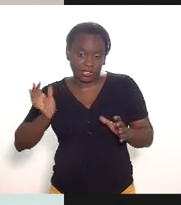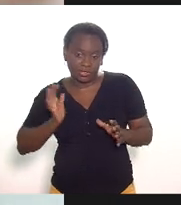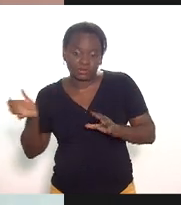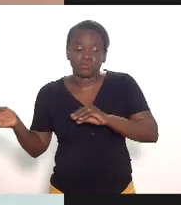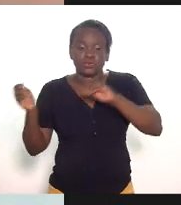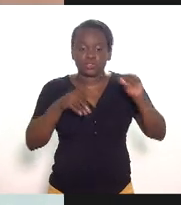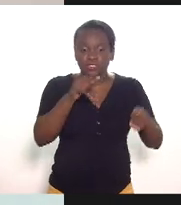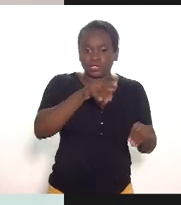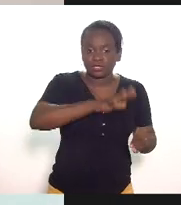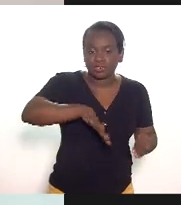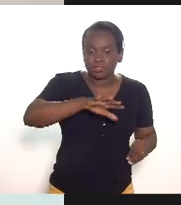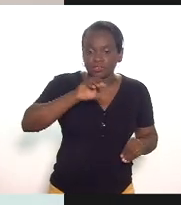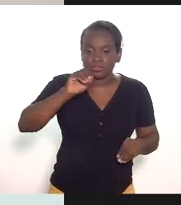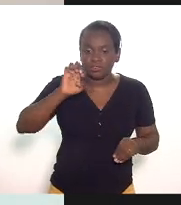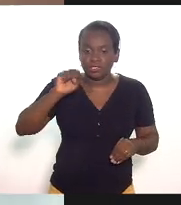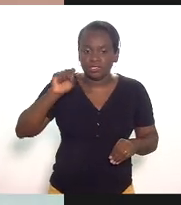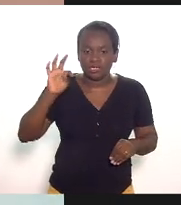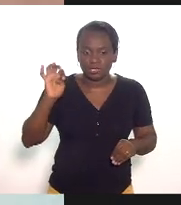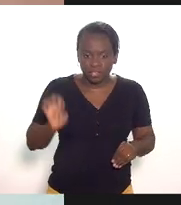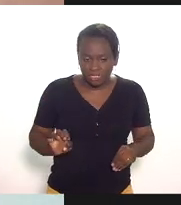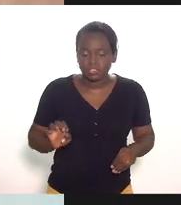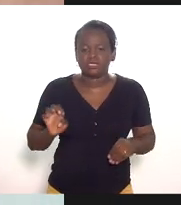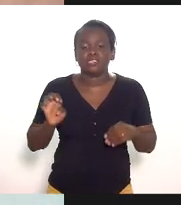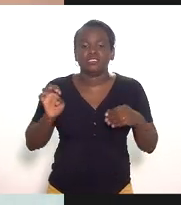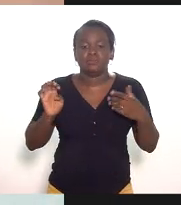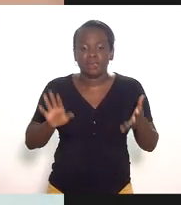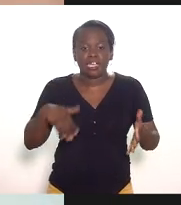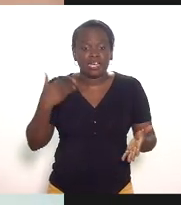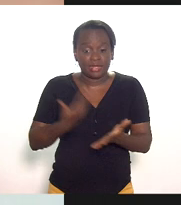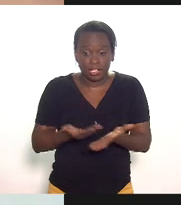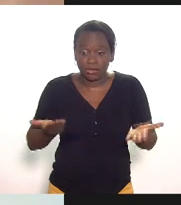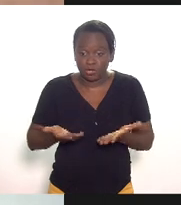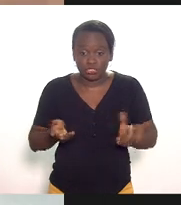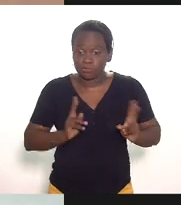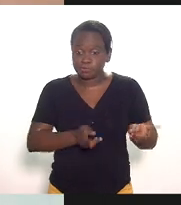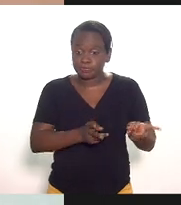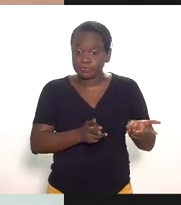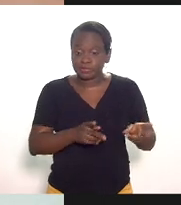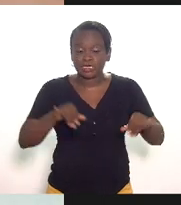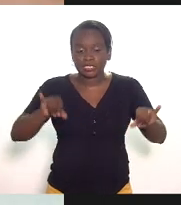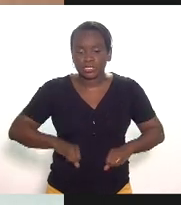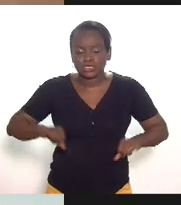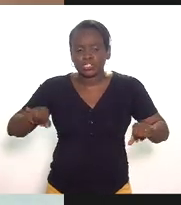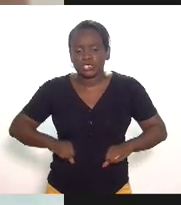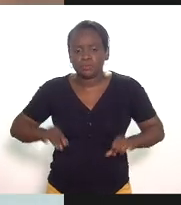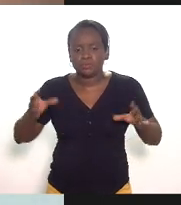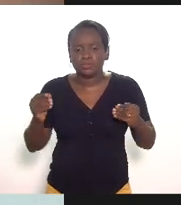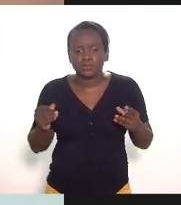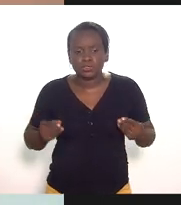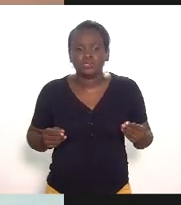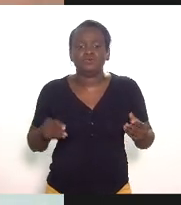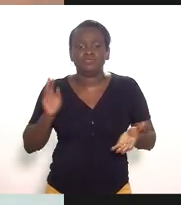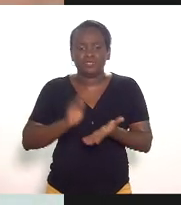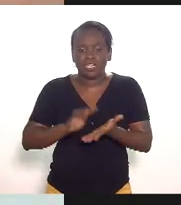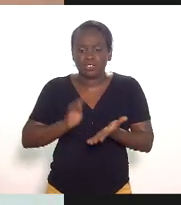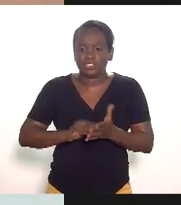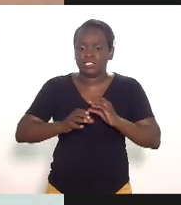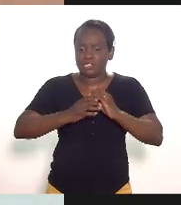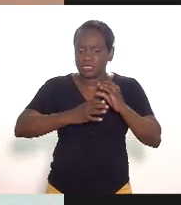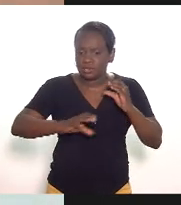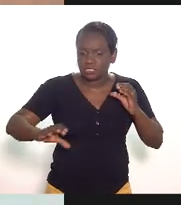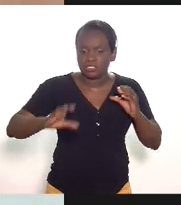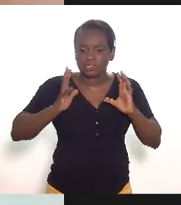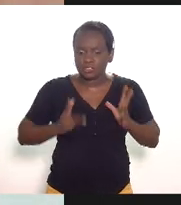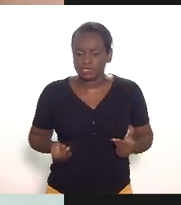aqui para a nossa região da Zona Oeste e que estão aqui até hoje, e que sofrem, muitas delas ainda, com falta de saneamento